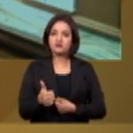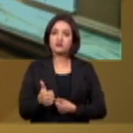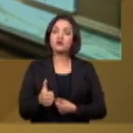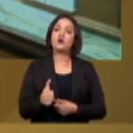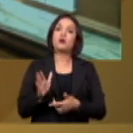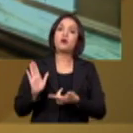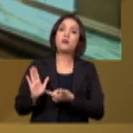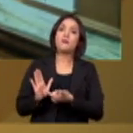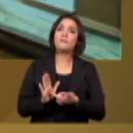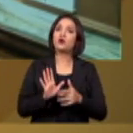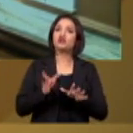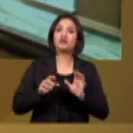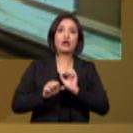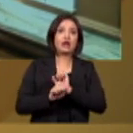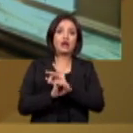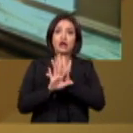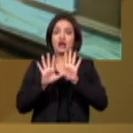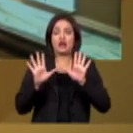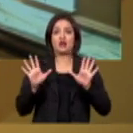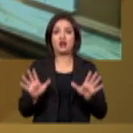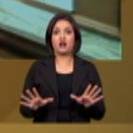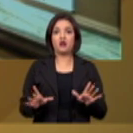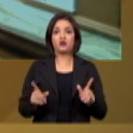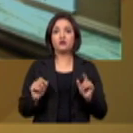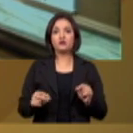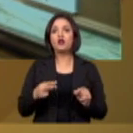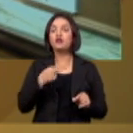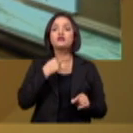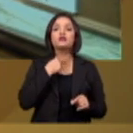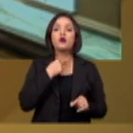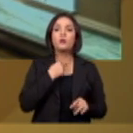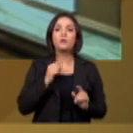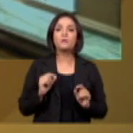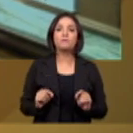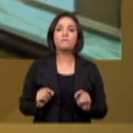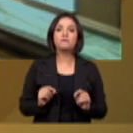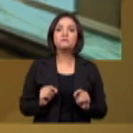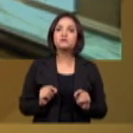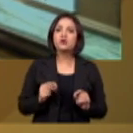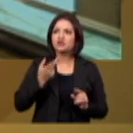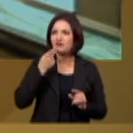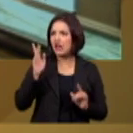mostro circular pode ser